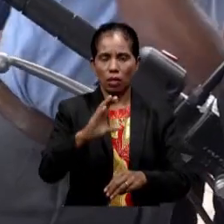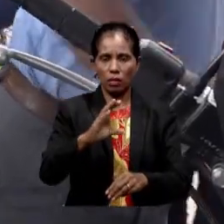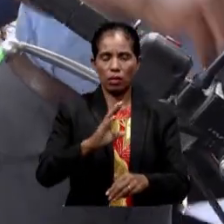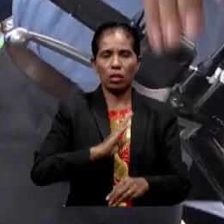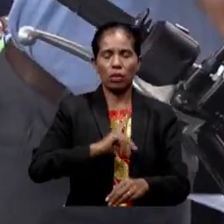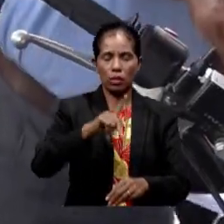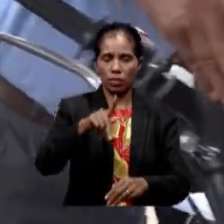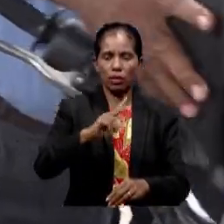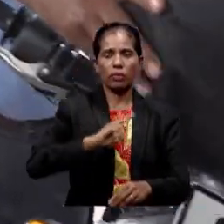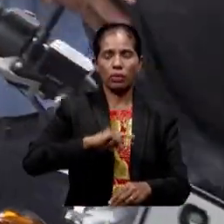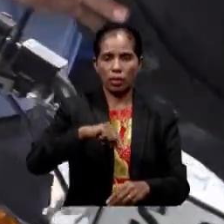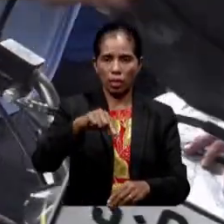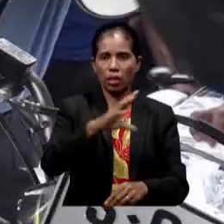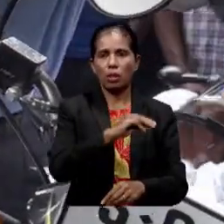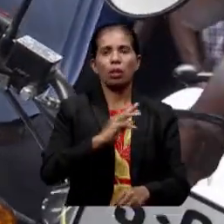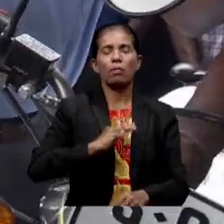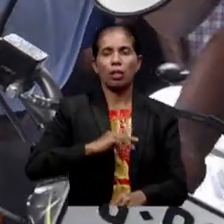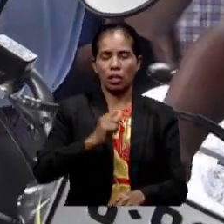lauten, viqueque no Manatutu.